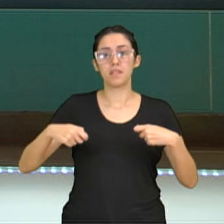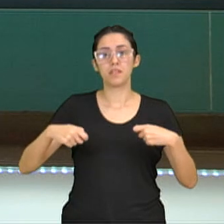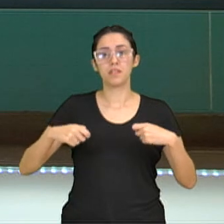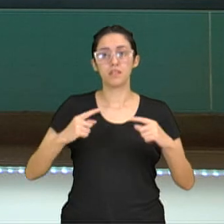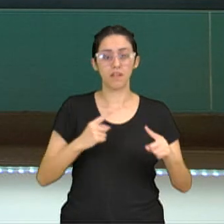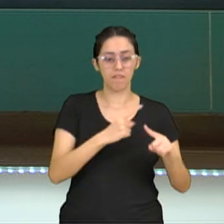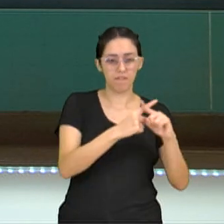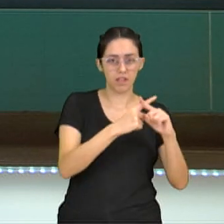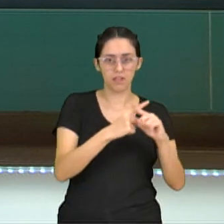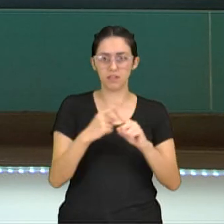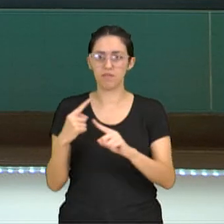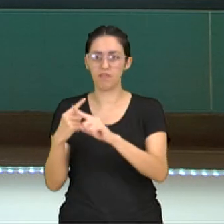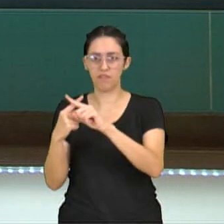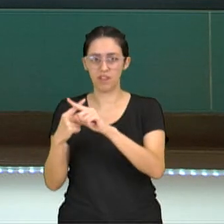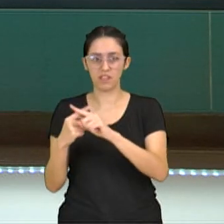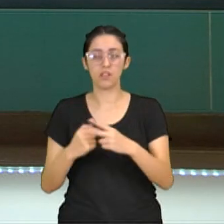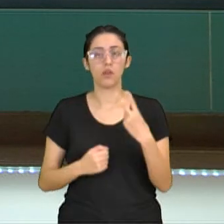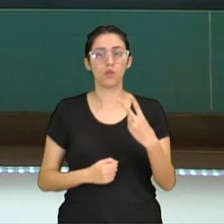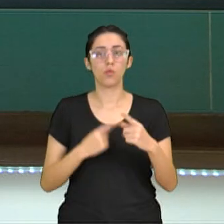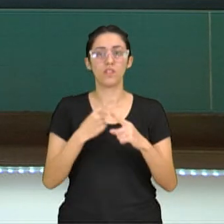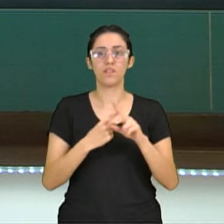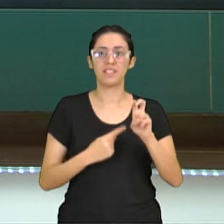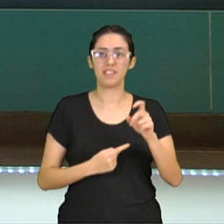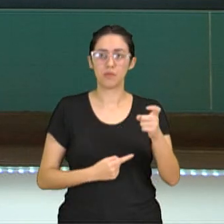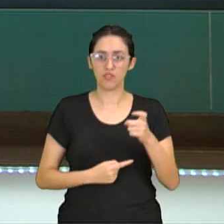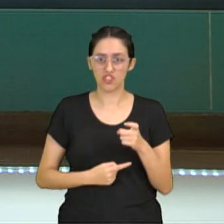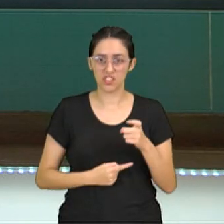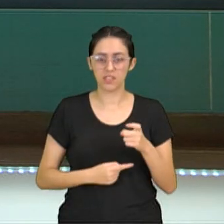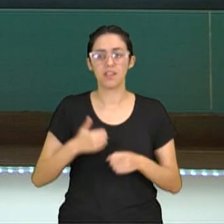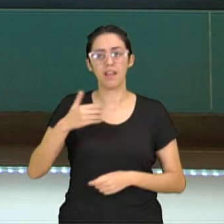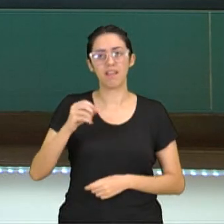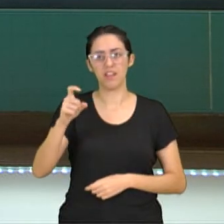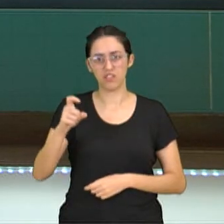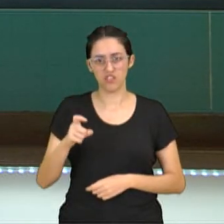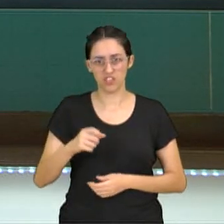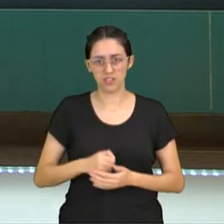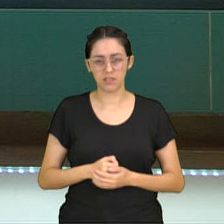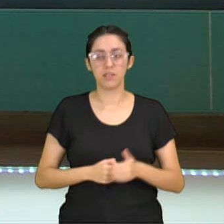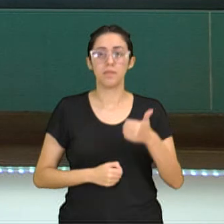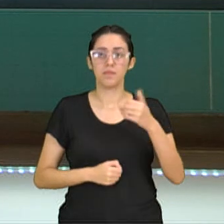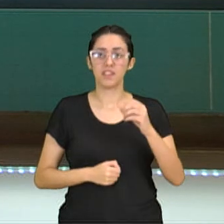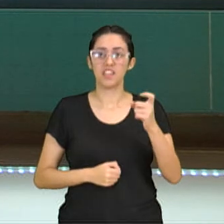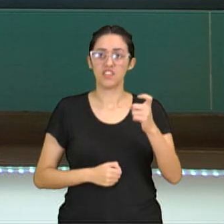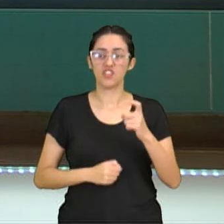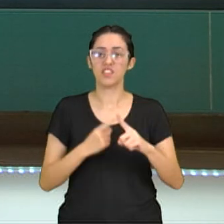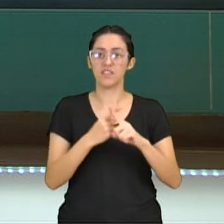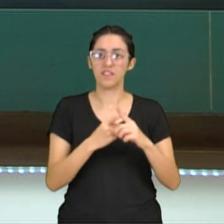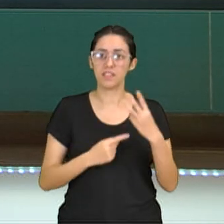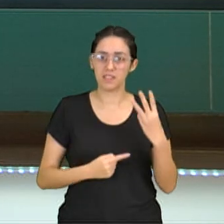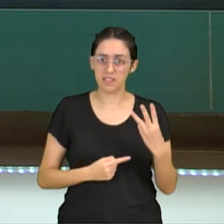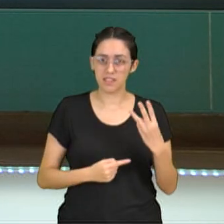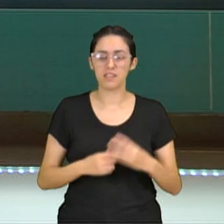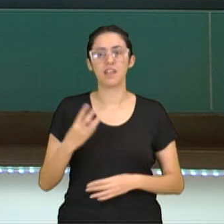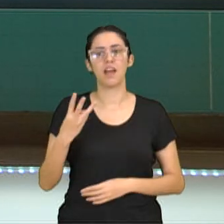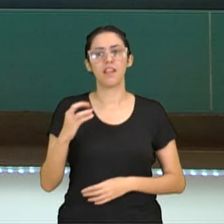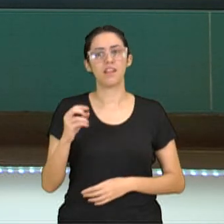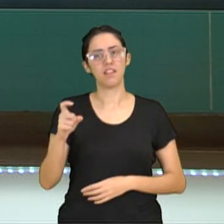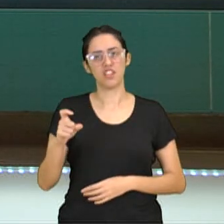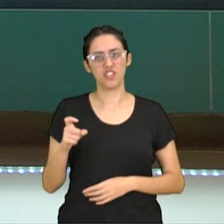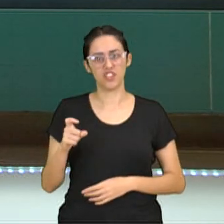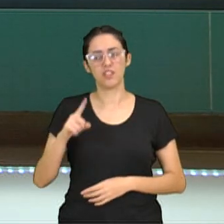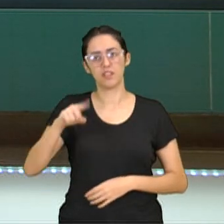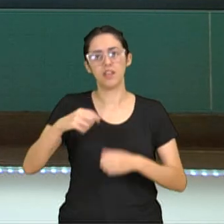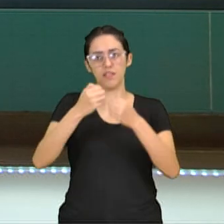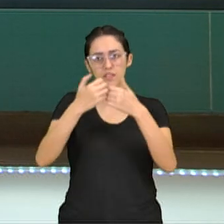cara vezes esse. 2 vezes 5x, 10x. 10x vezes 3, 30x, tá bom? Essa é a fatoração